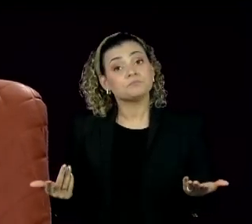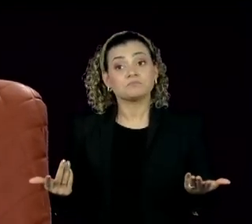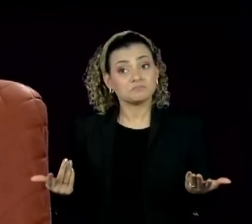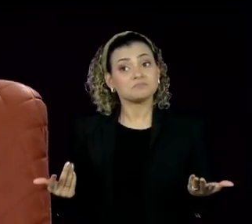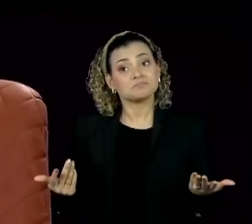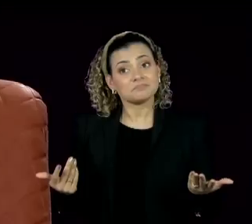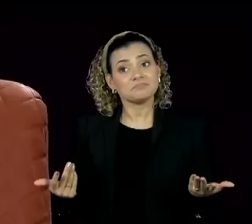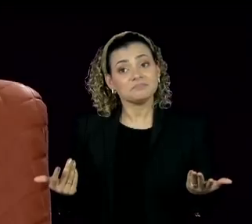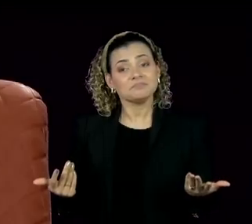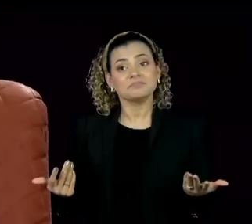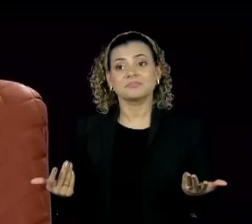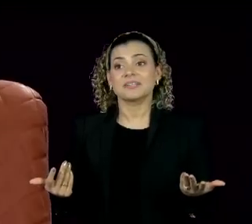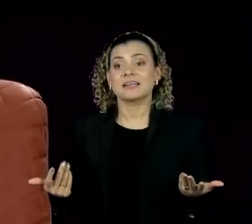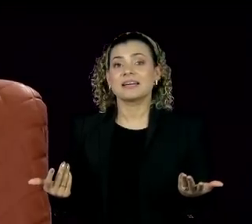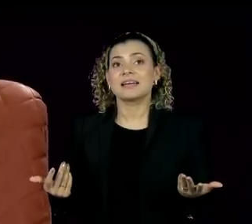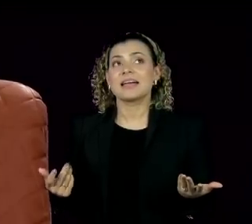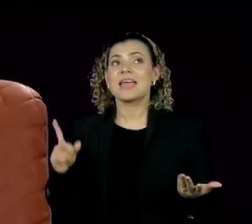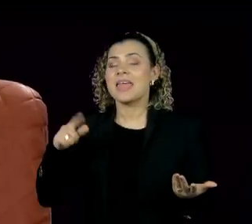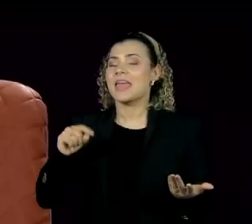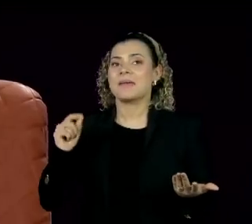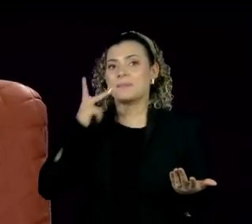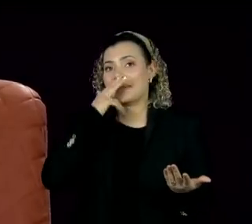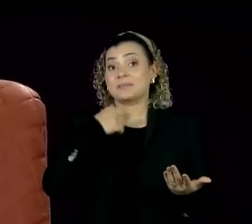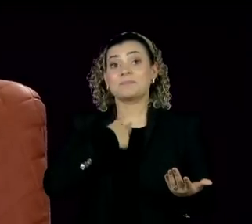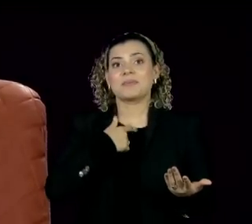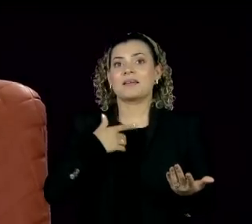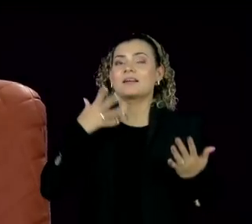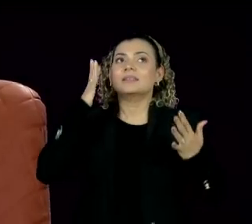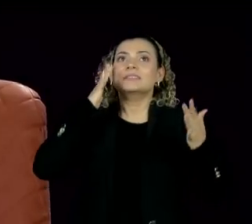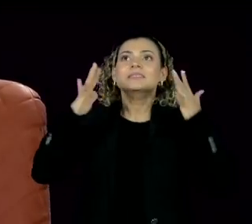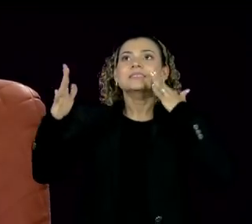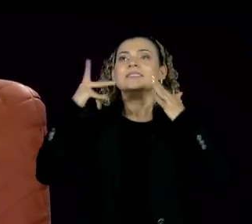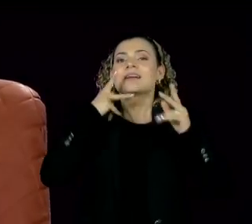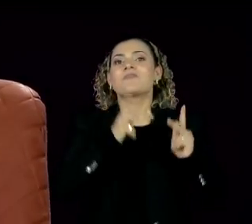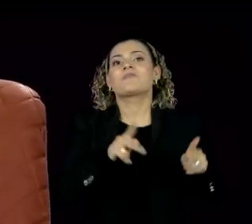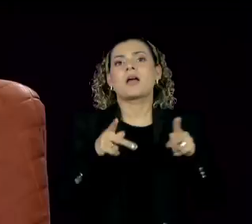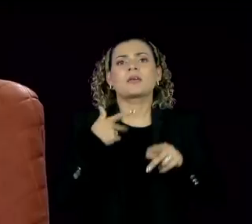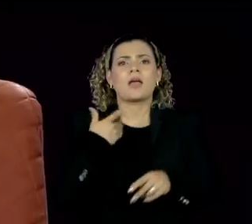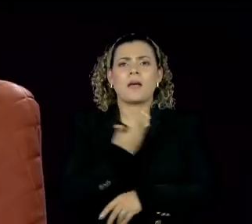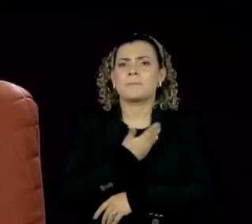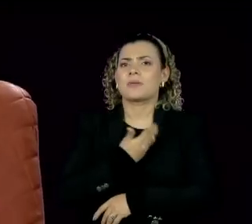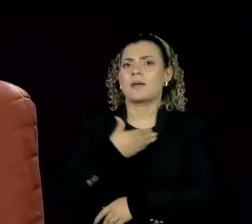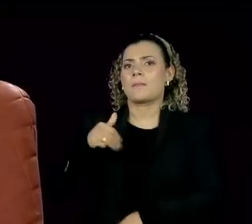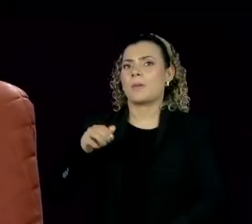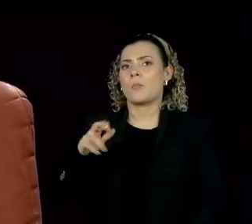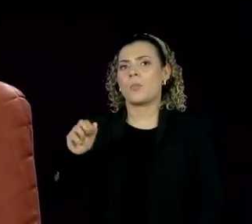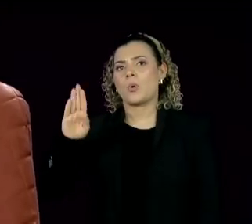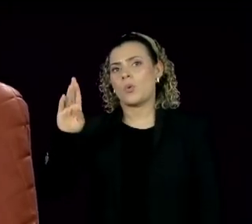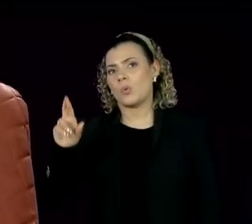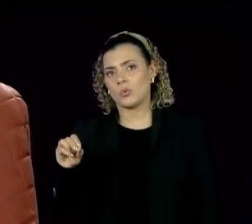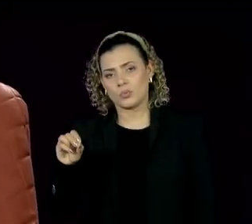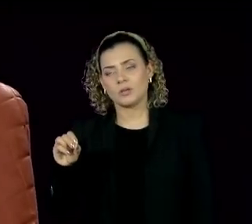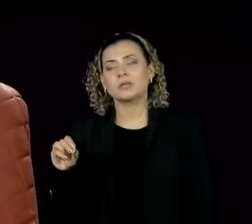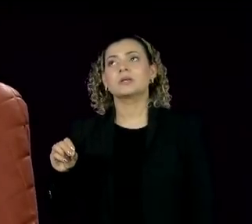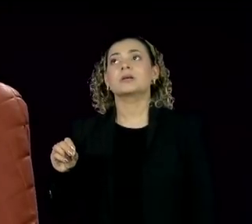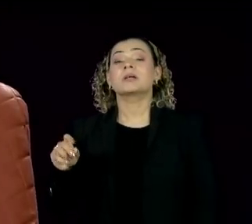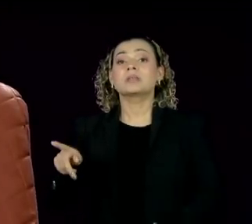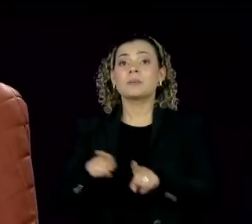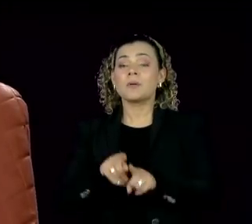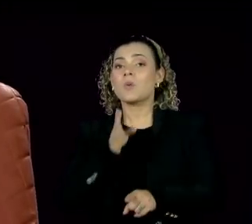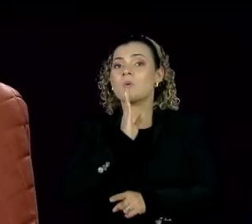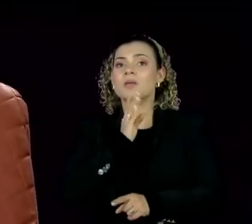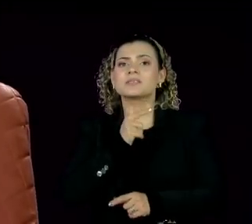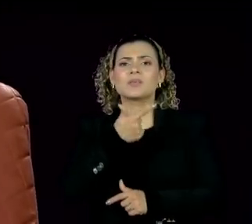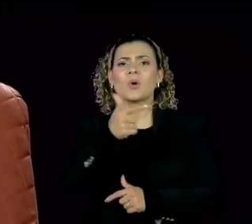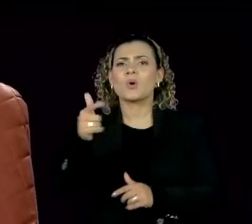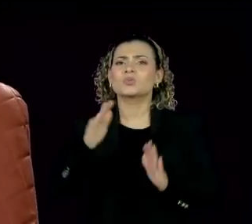foi uma viagem minha dentro do funk. Eu fiquei muito amiga do Malboro. E aí eu conheci todos